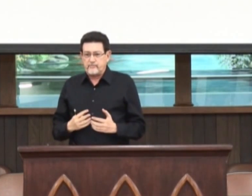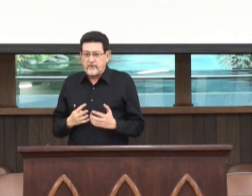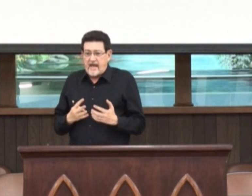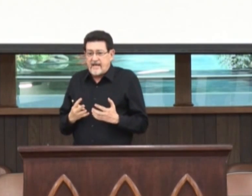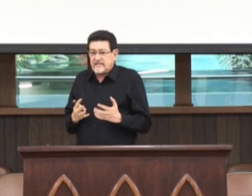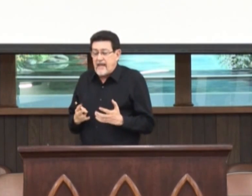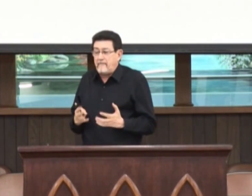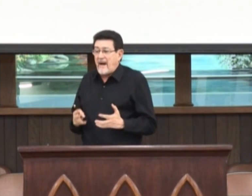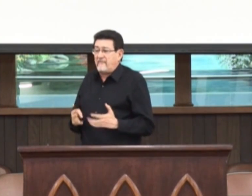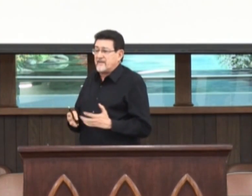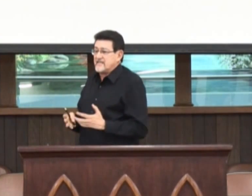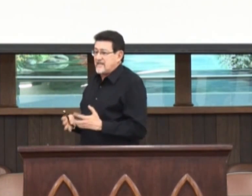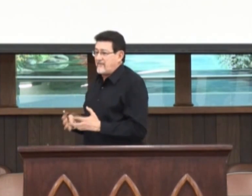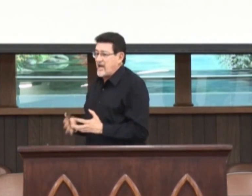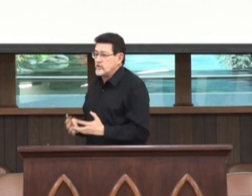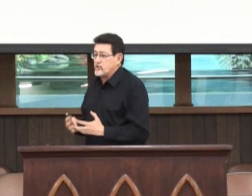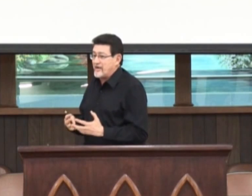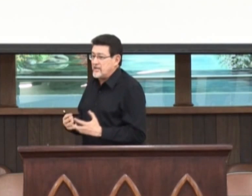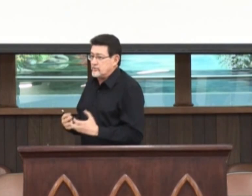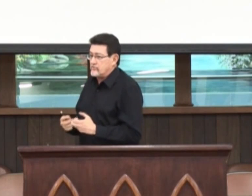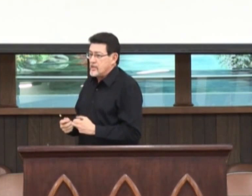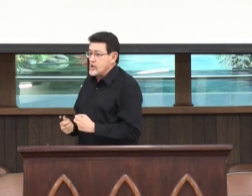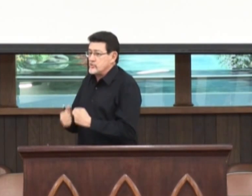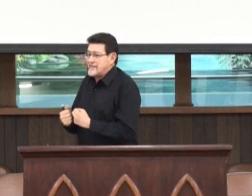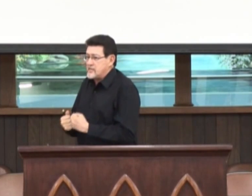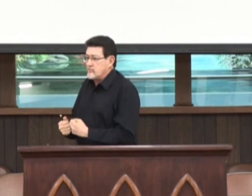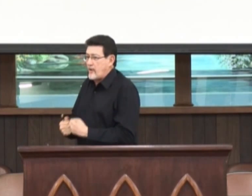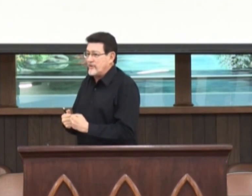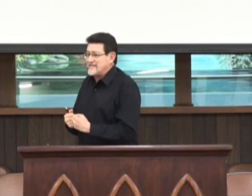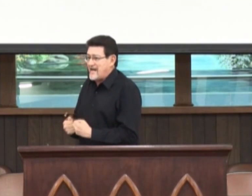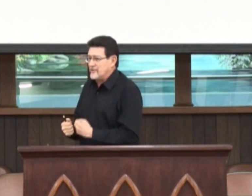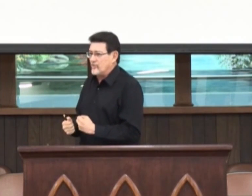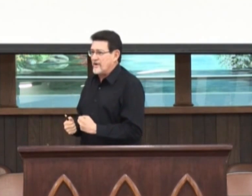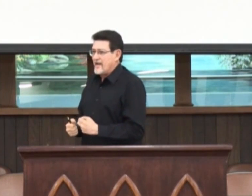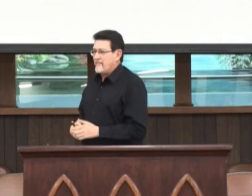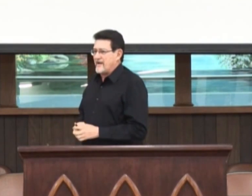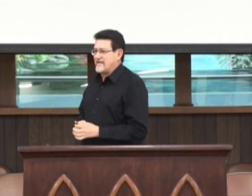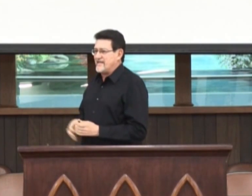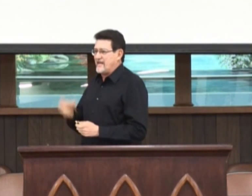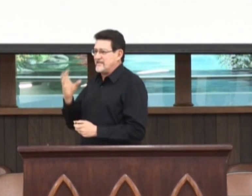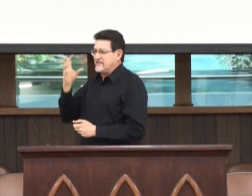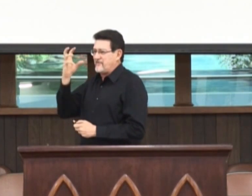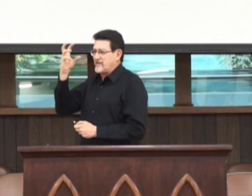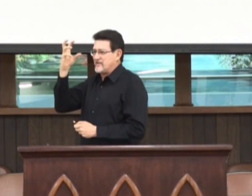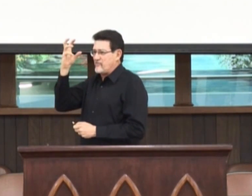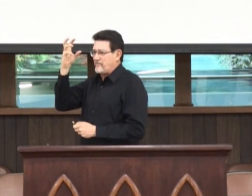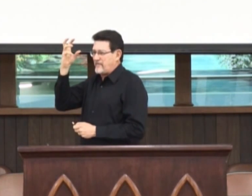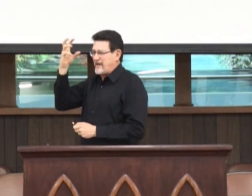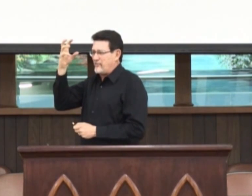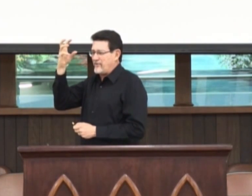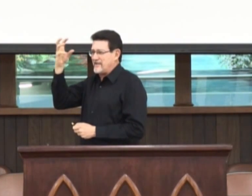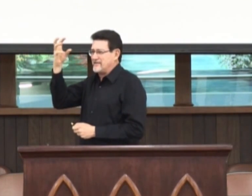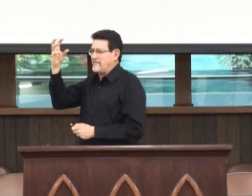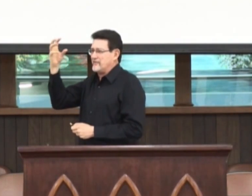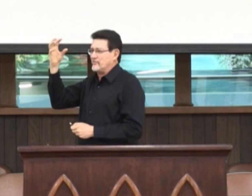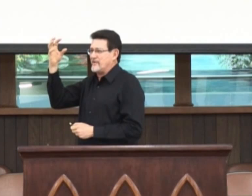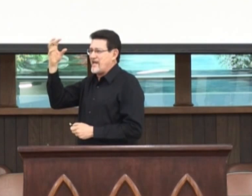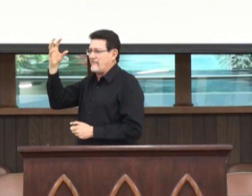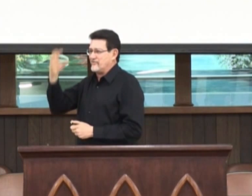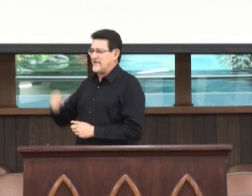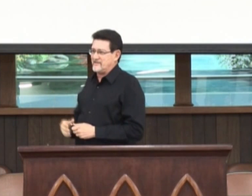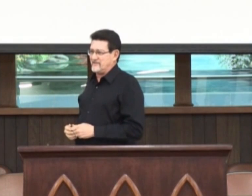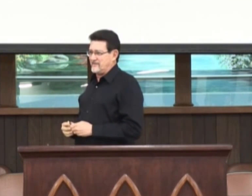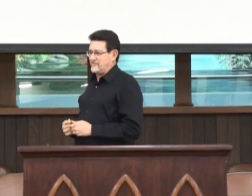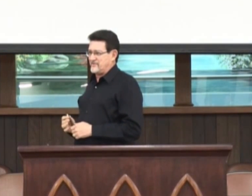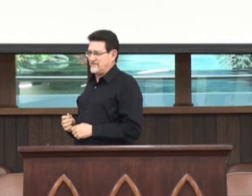Meu Deus, por que Epáfras estava lá chorando, lutando, agonizando, para que eles tivessem o pleno conhecimento do